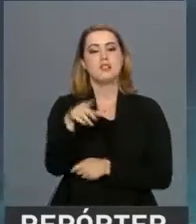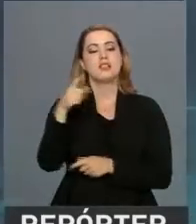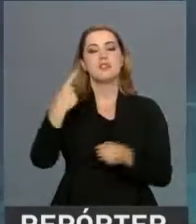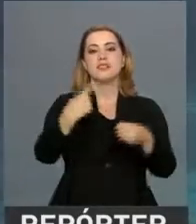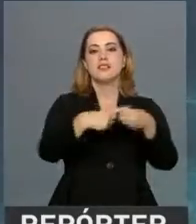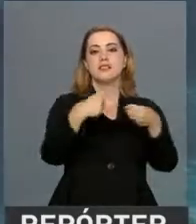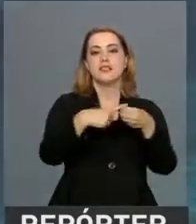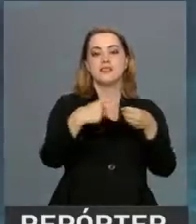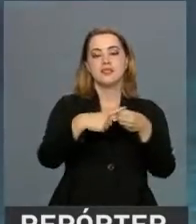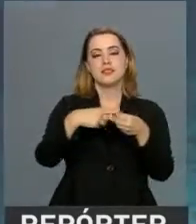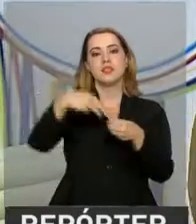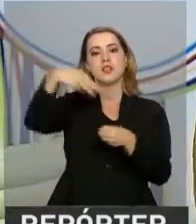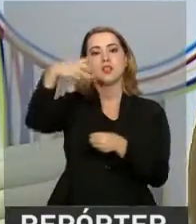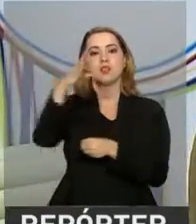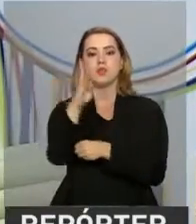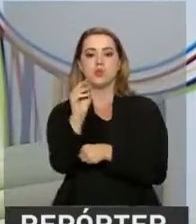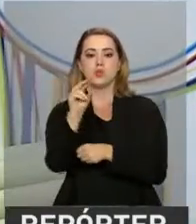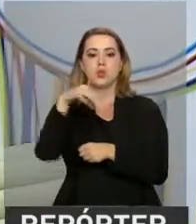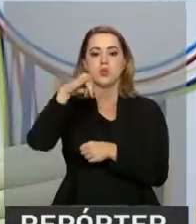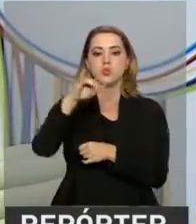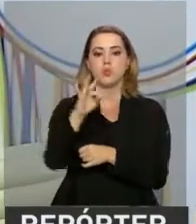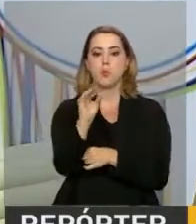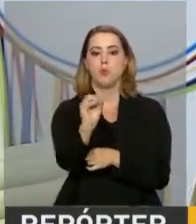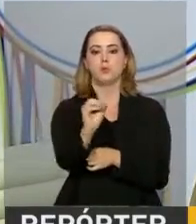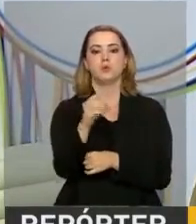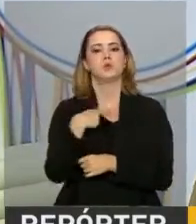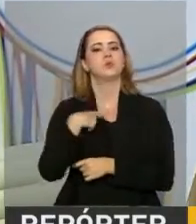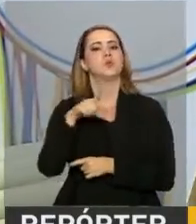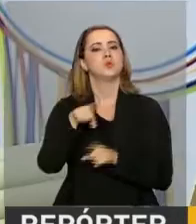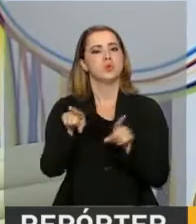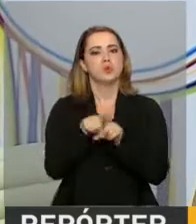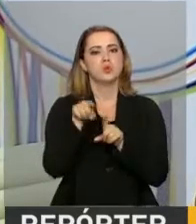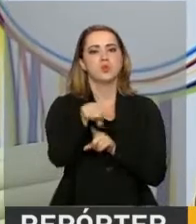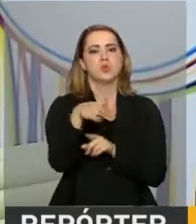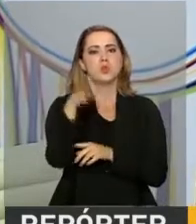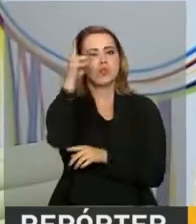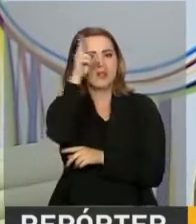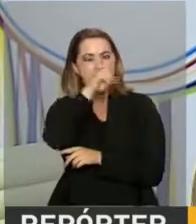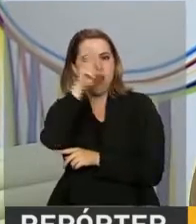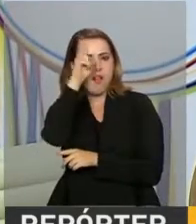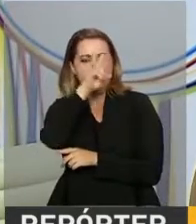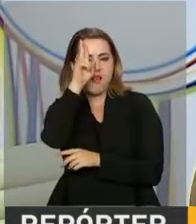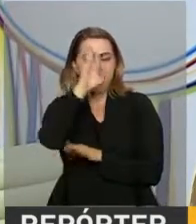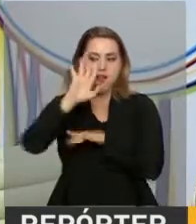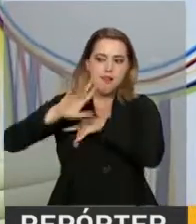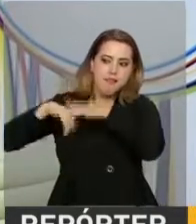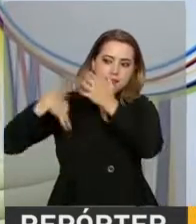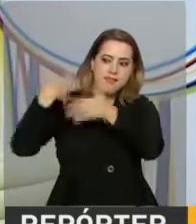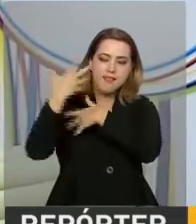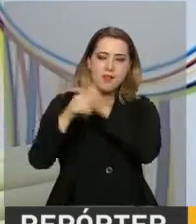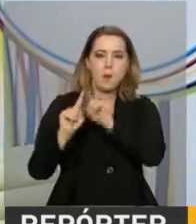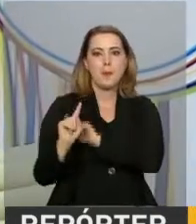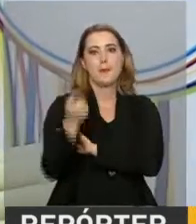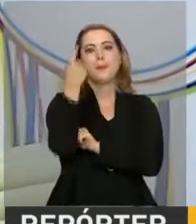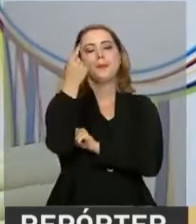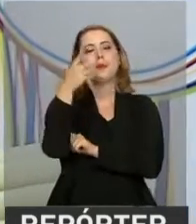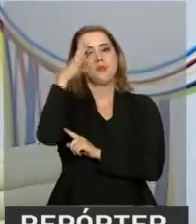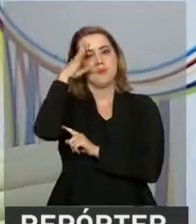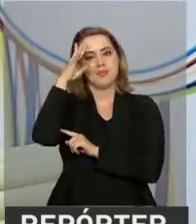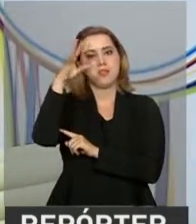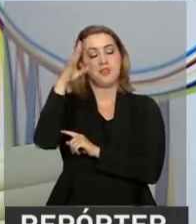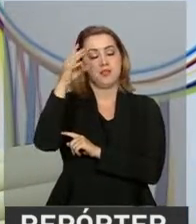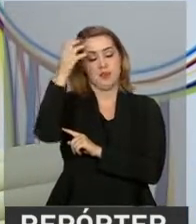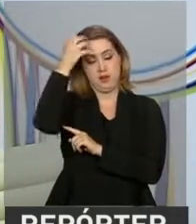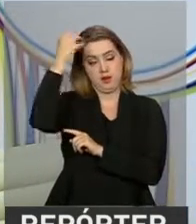no Mato Grosso do Sul. Eu acredito que seja uma lembrança eterna, porque é a primeira viagem e também